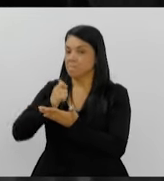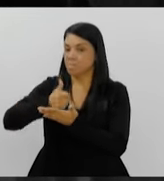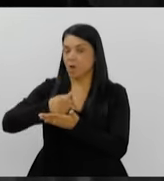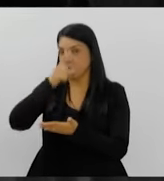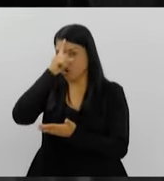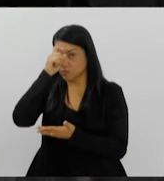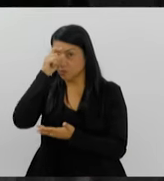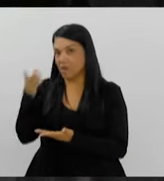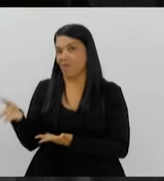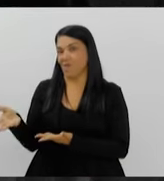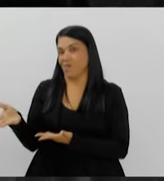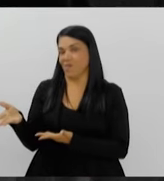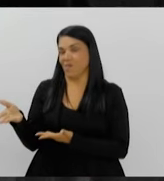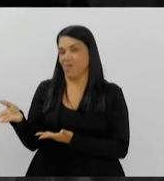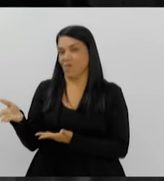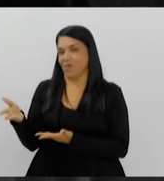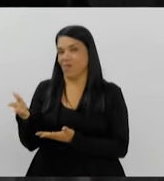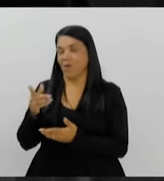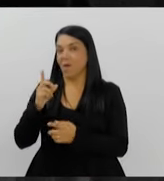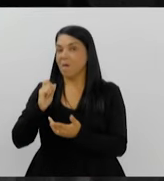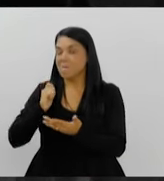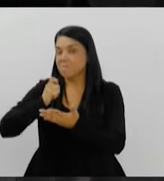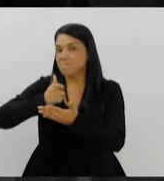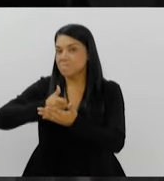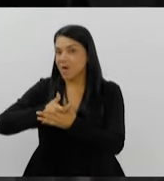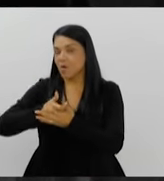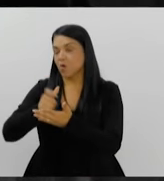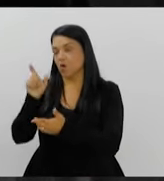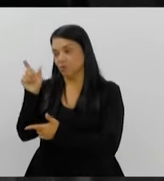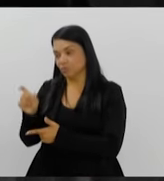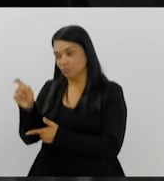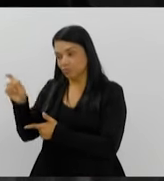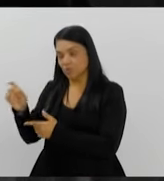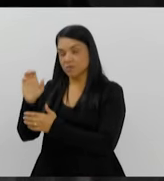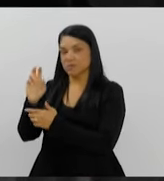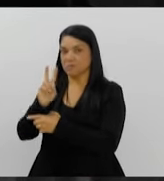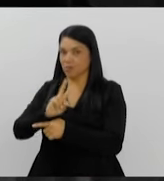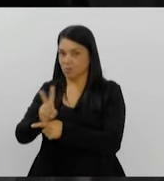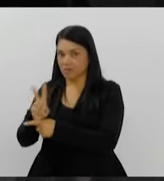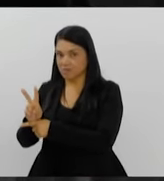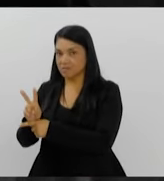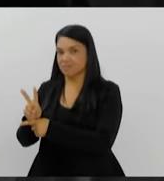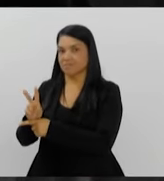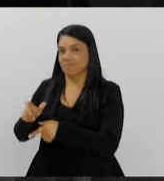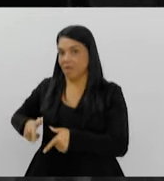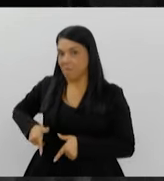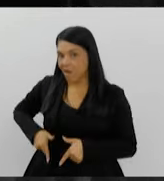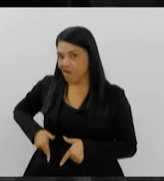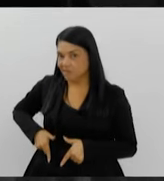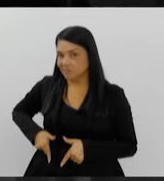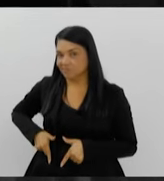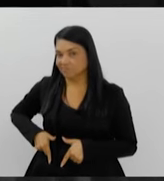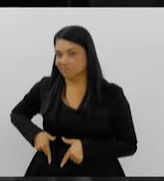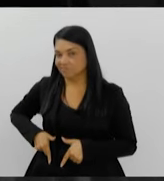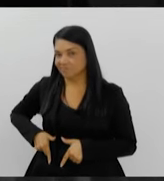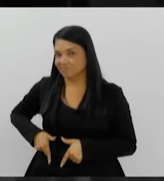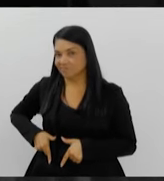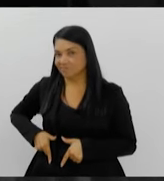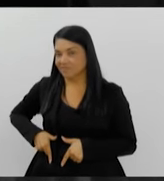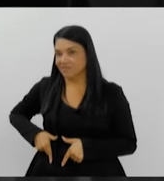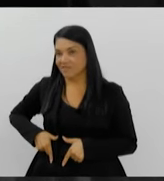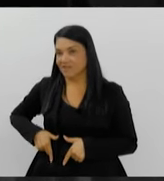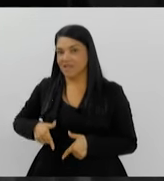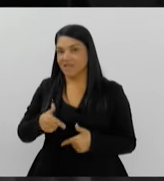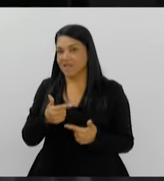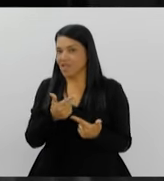foi Alguém pagou os seguranças armados que ali estavam porque ele não está no mandato Portanto ele não tem seguranças